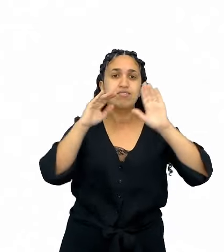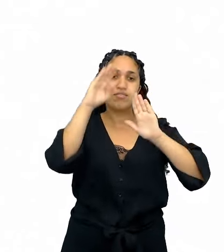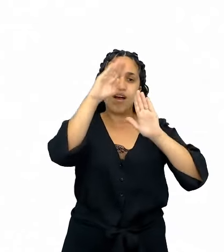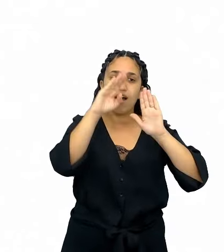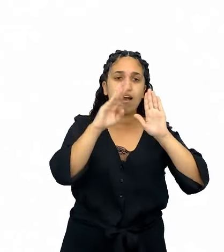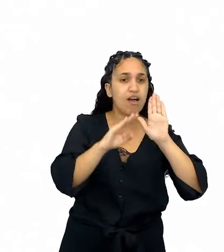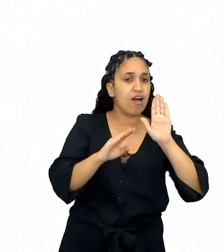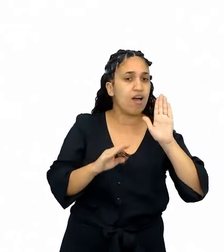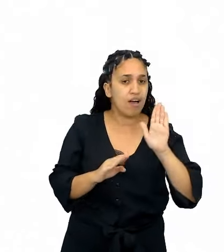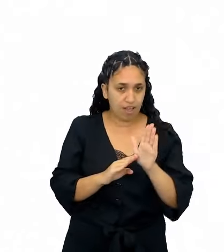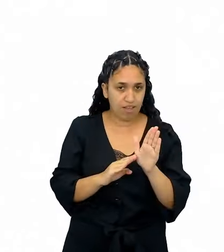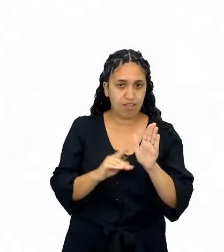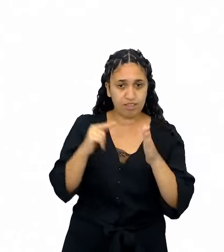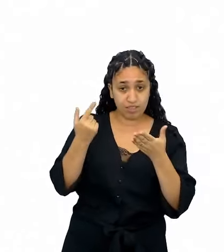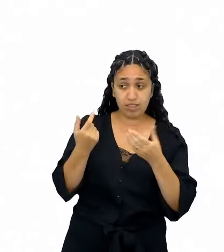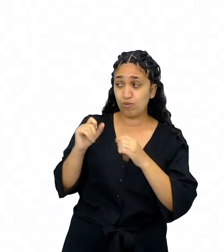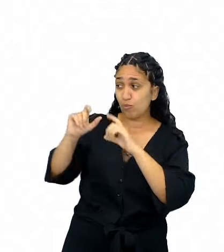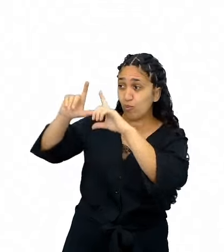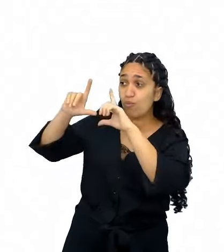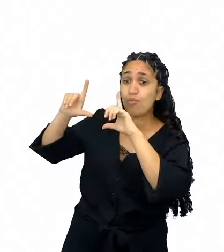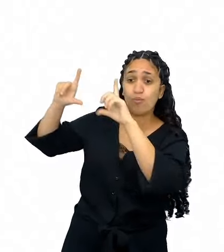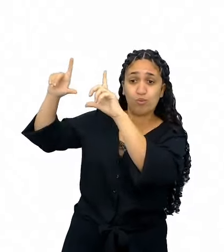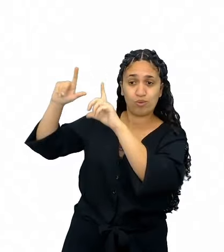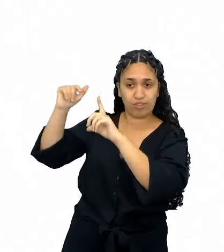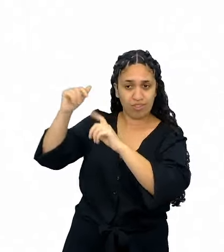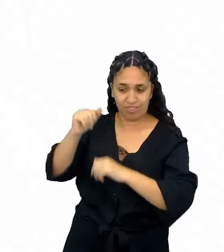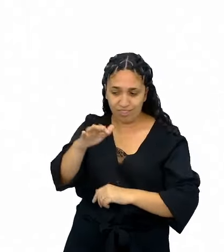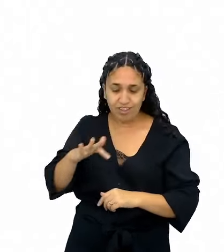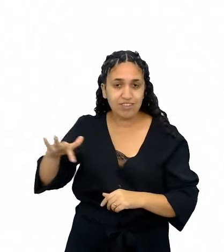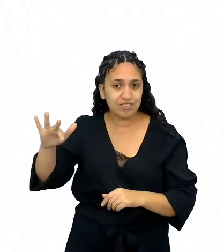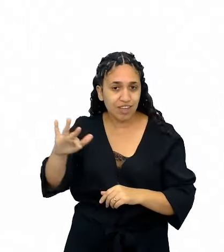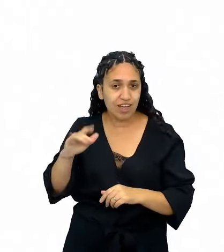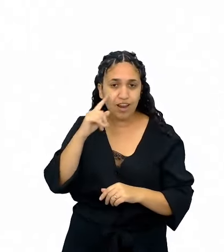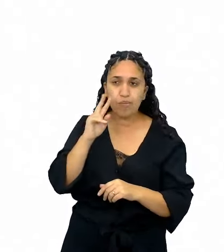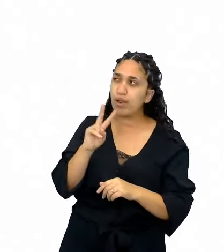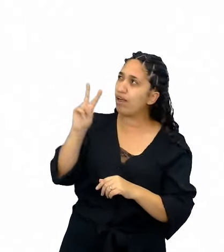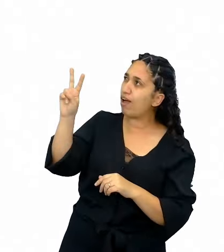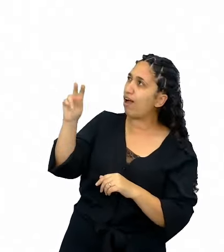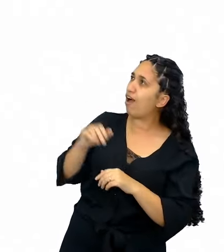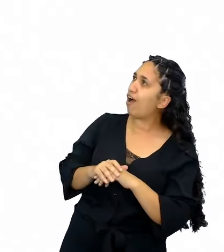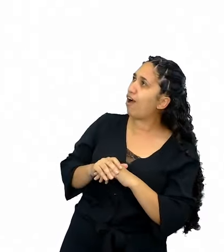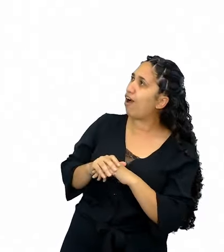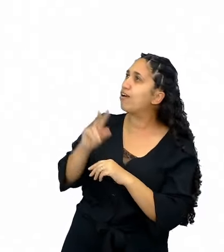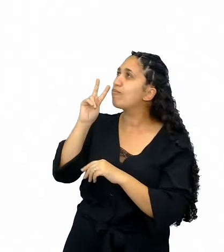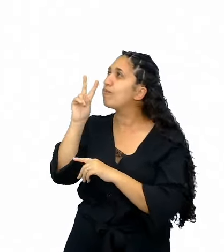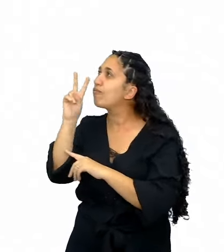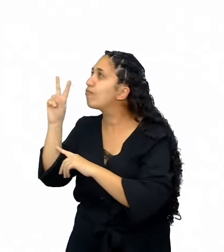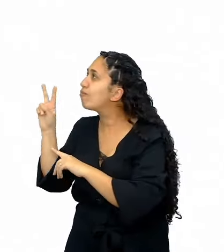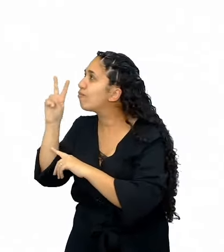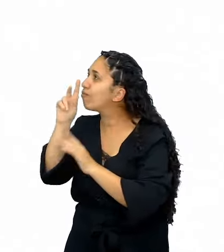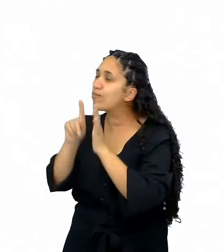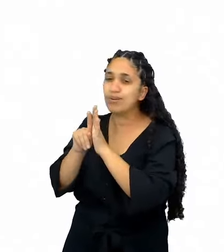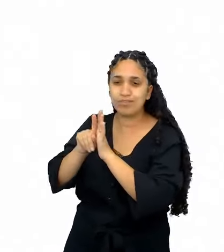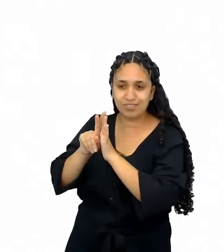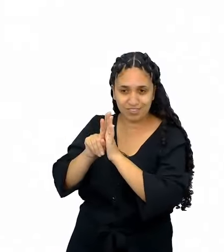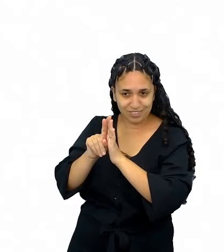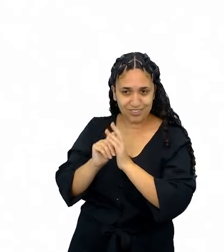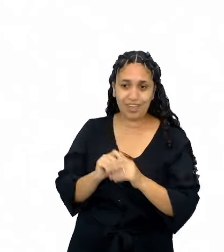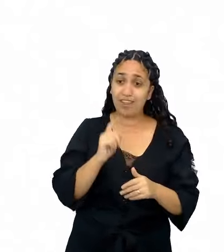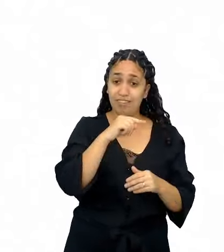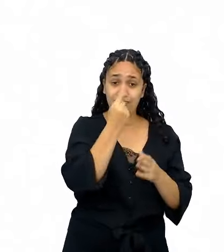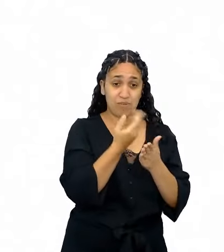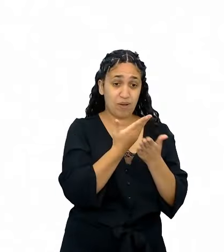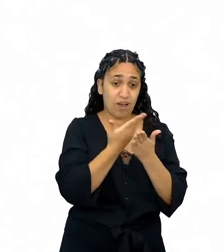consulta. A aula 6, que tem 5 atividades, lendo e aprendendo a resumir. Então, tem